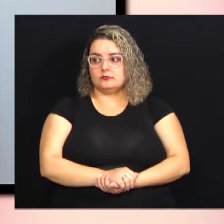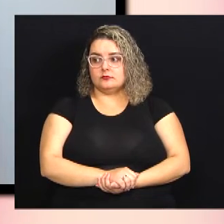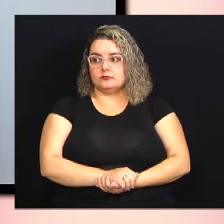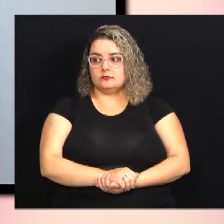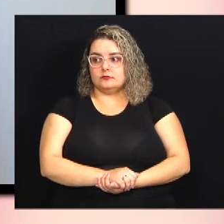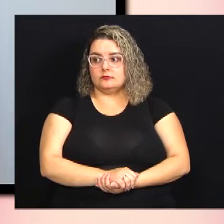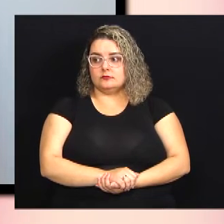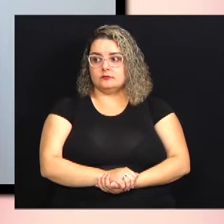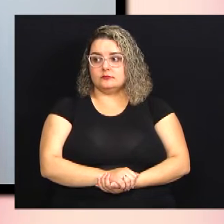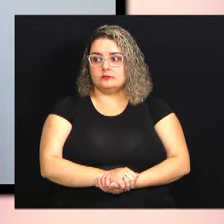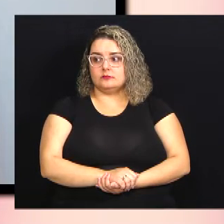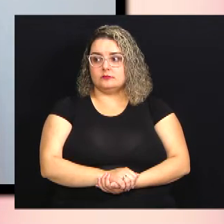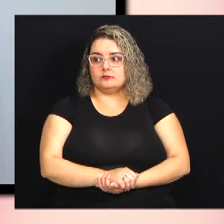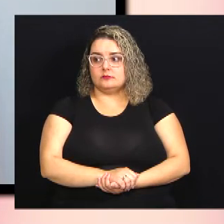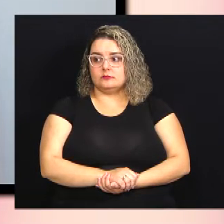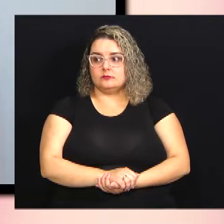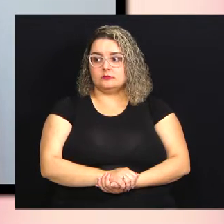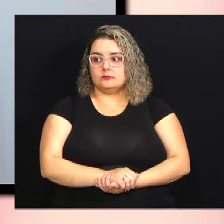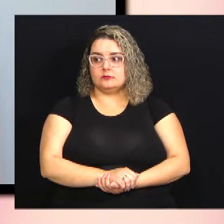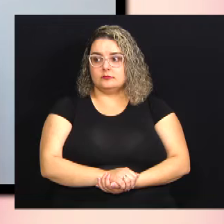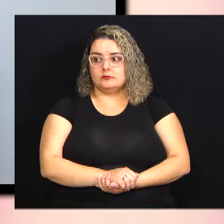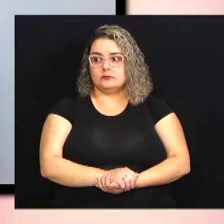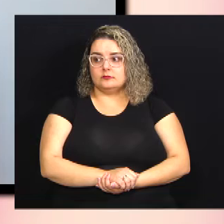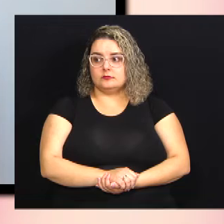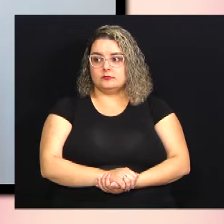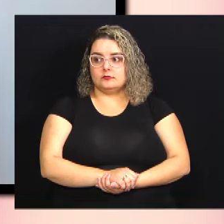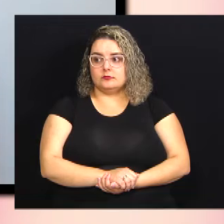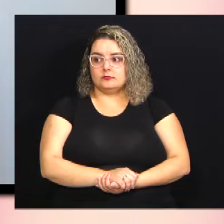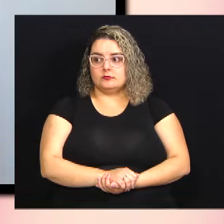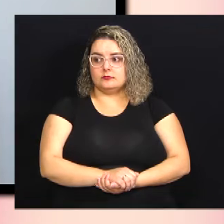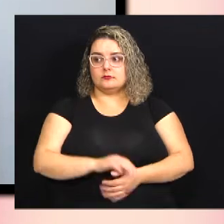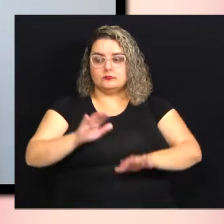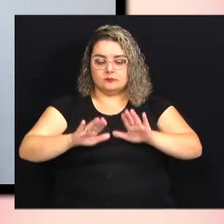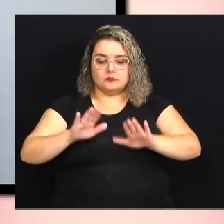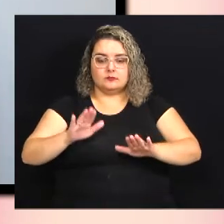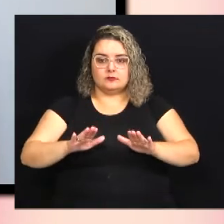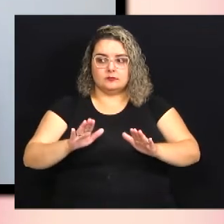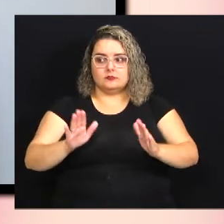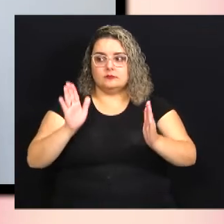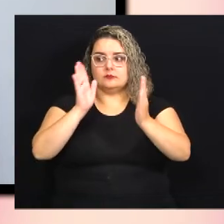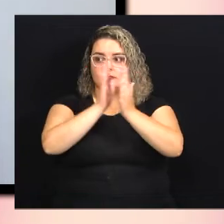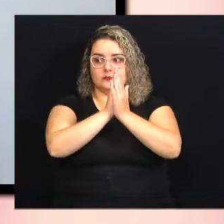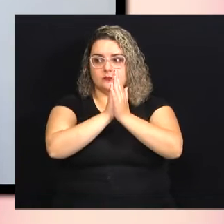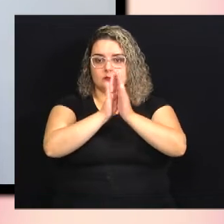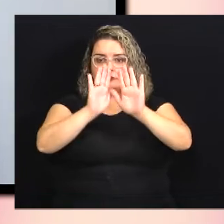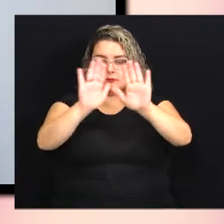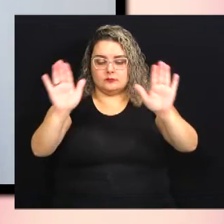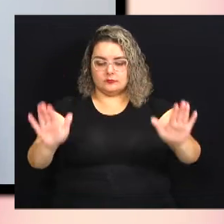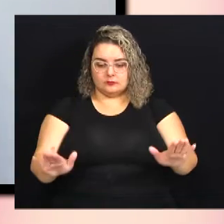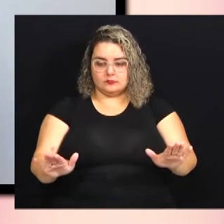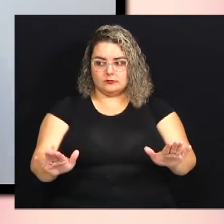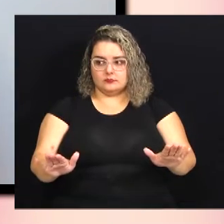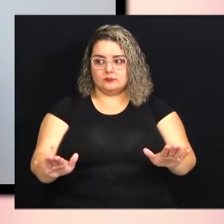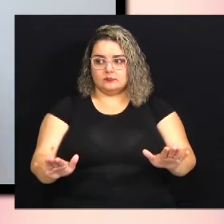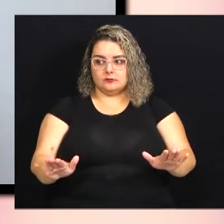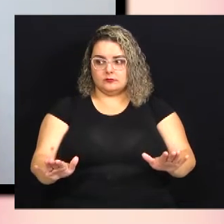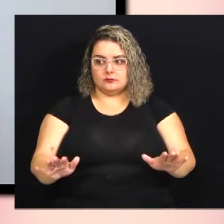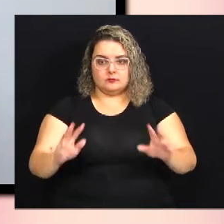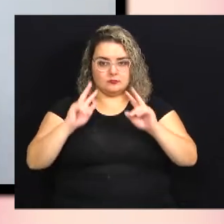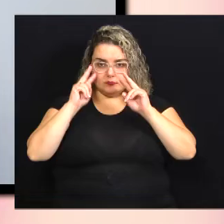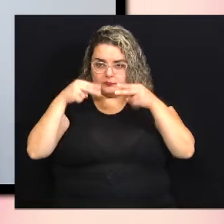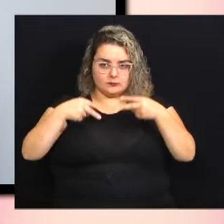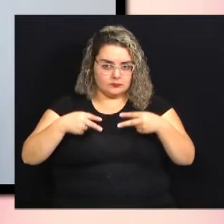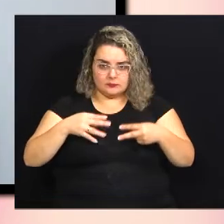vezes você é, tira o espelho, você tampa o espelho, porque a pessoa ela não se